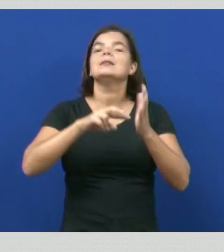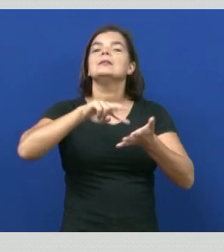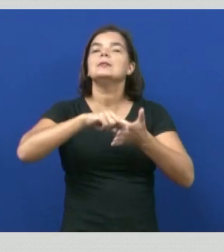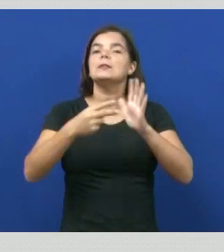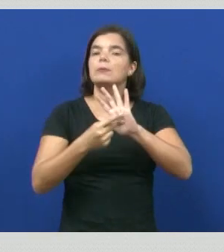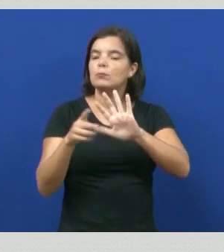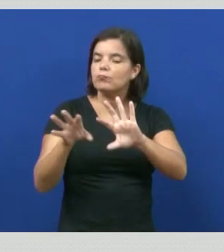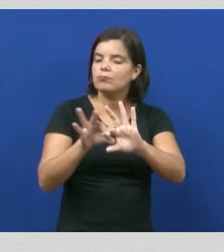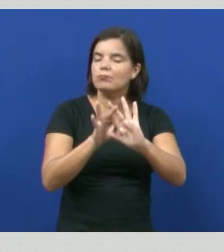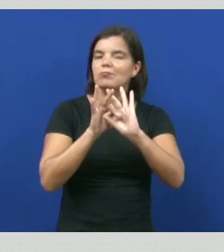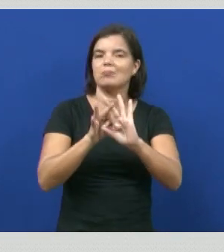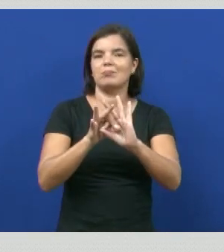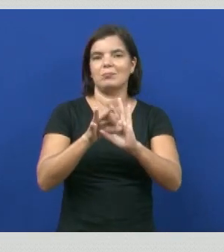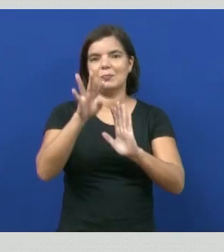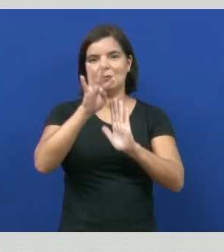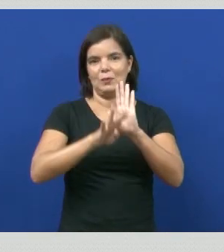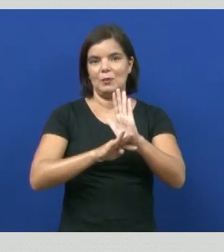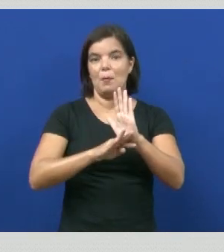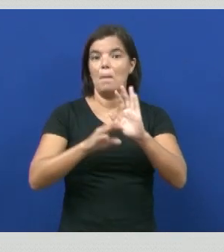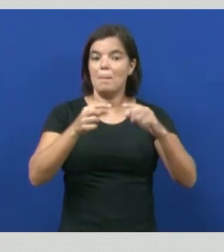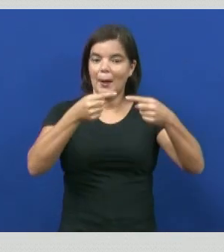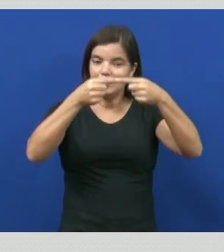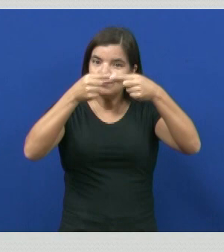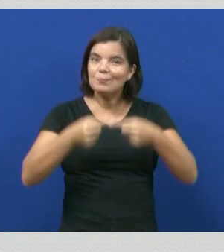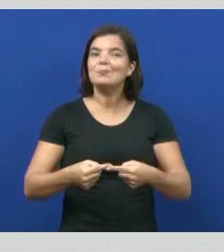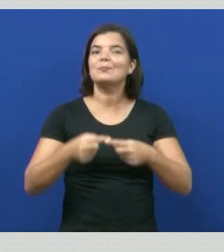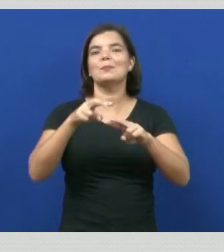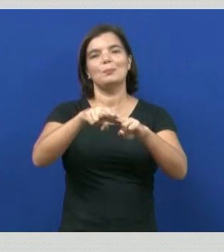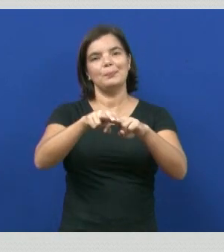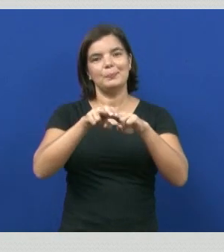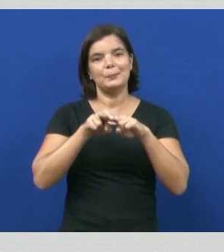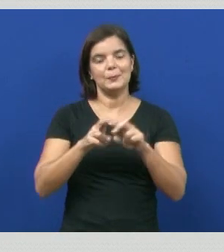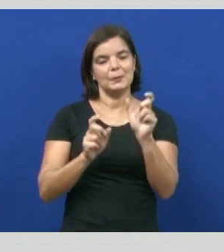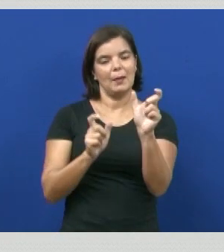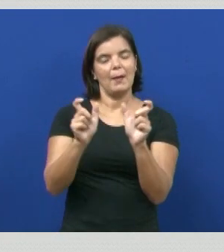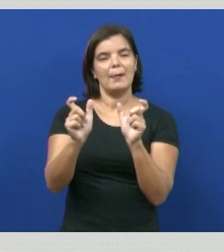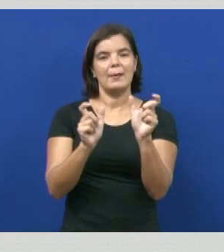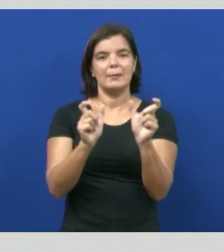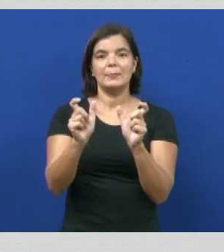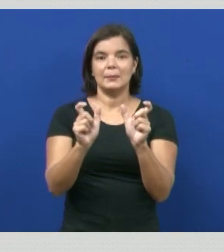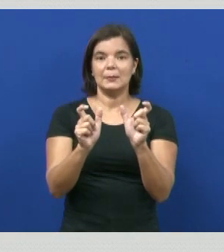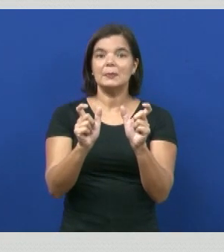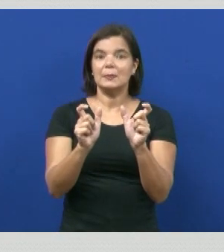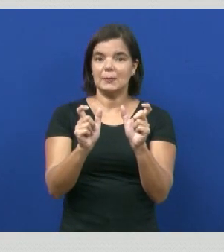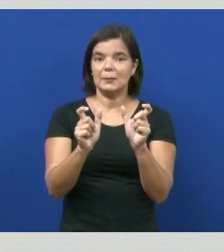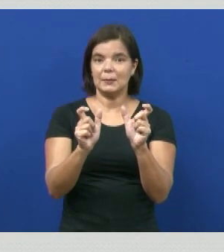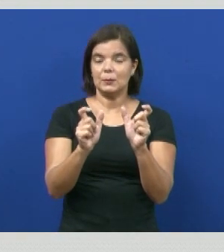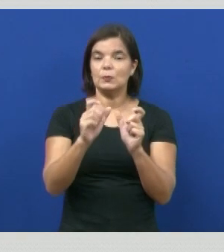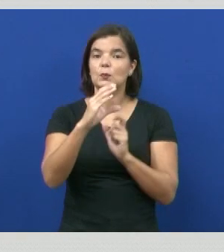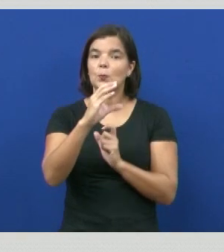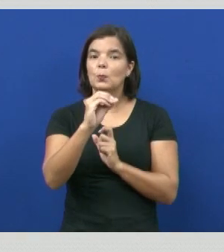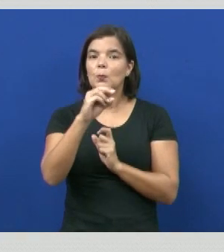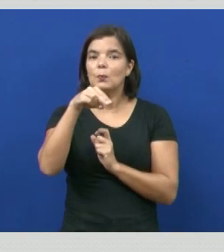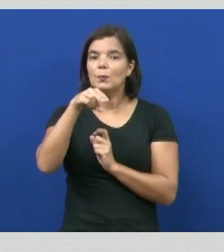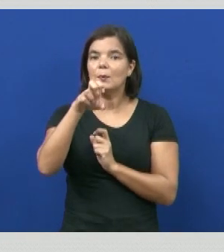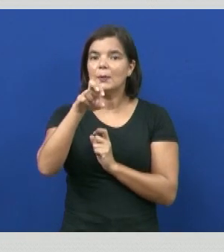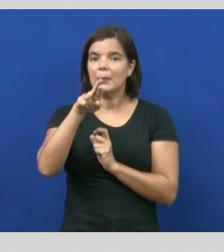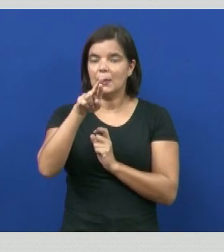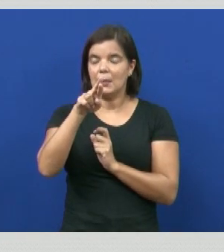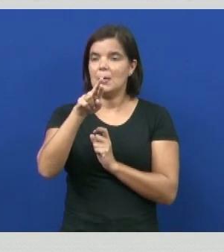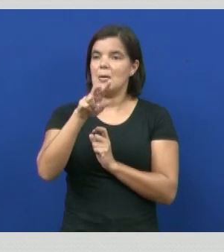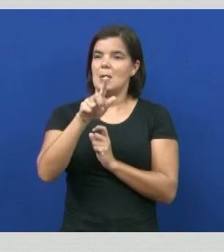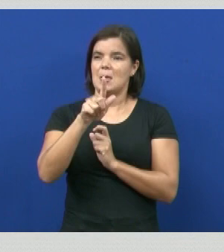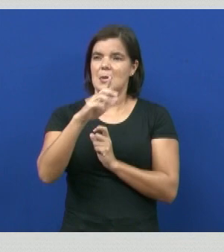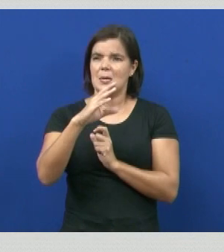estabeleceram a conexão das partes do texto, tornando-o mais coeso. Por isso, as palavras são denominadas conectores, realmente porque